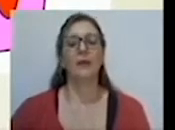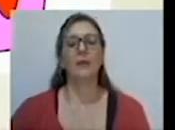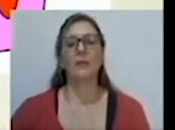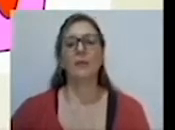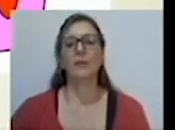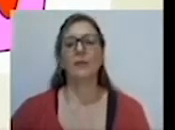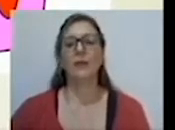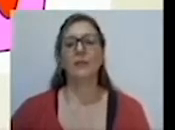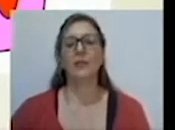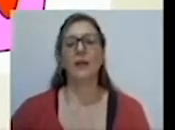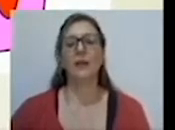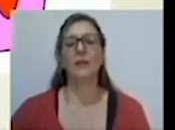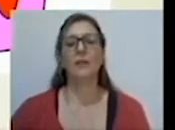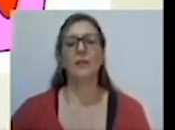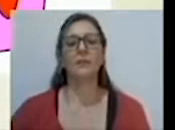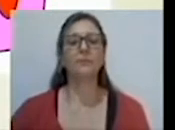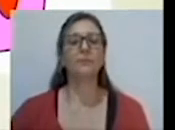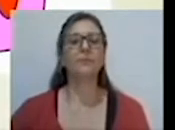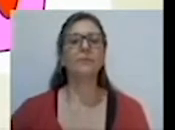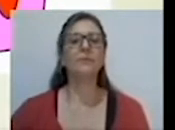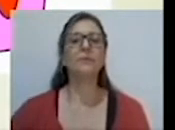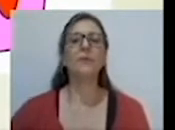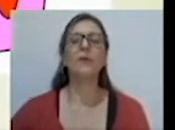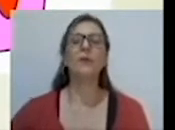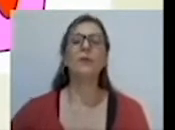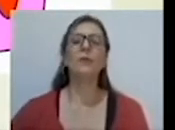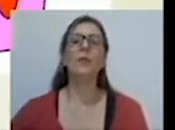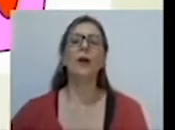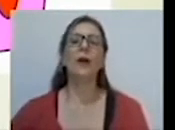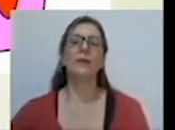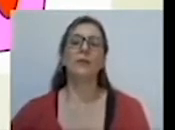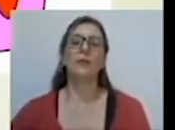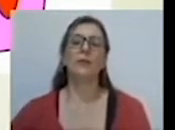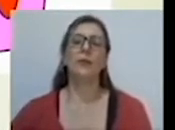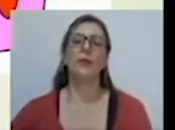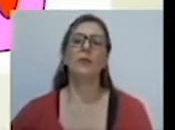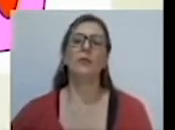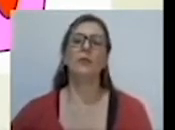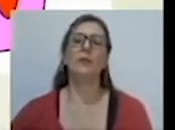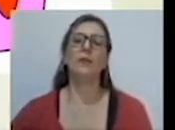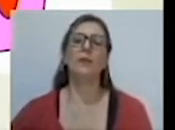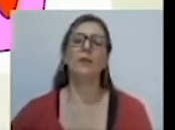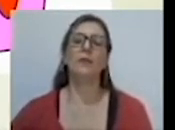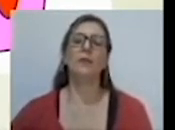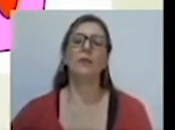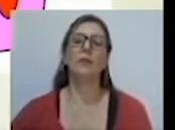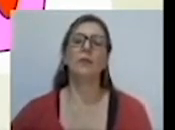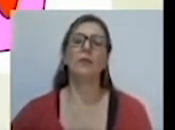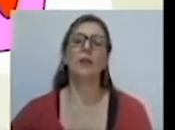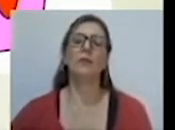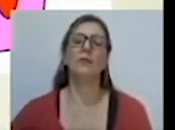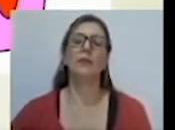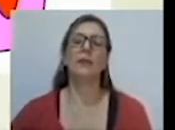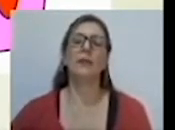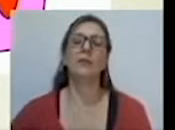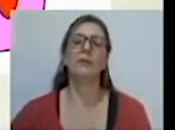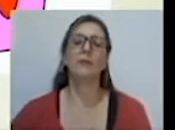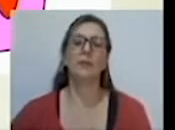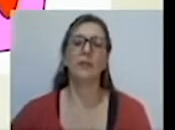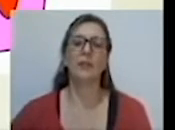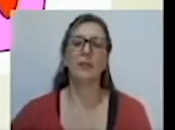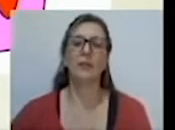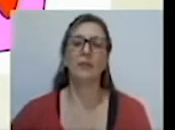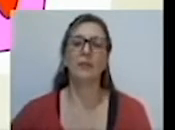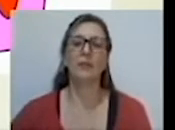aí nós temos a diástole do átrio, que enquanto os ventrículos estão contraídos, os átrios estão